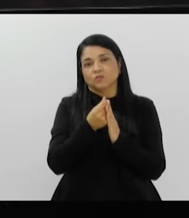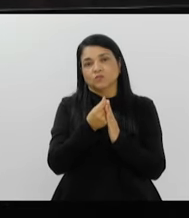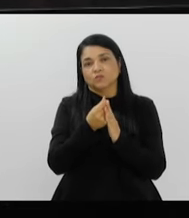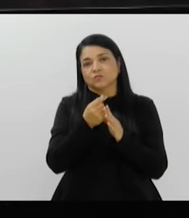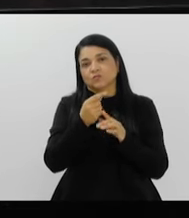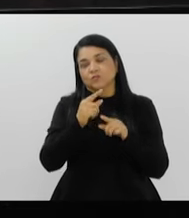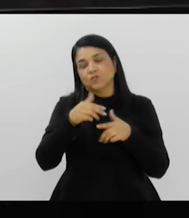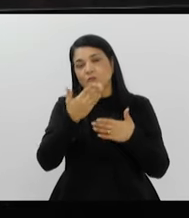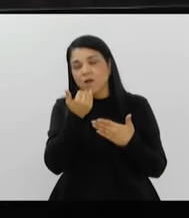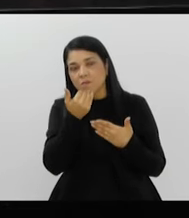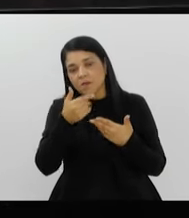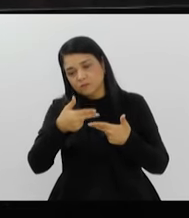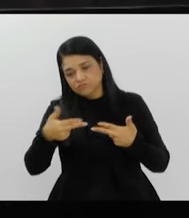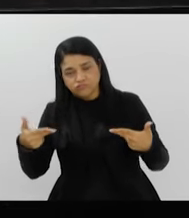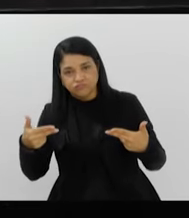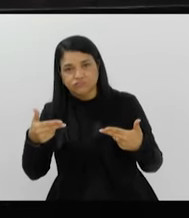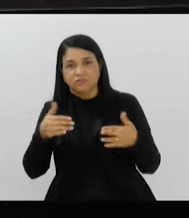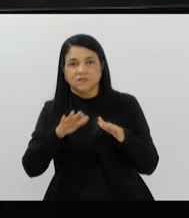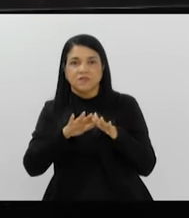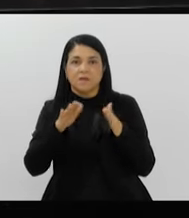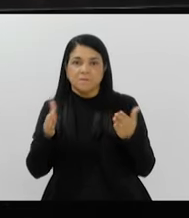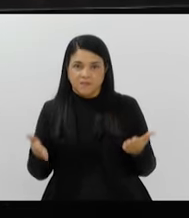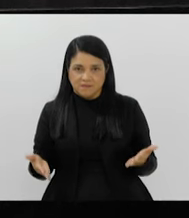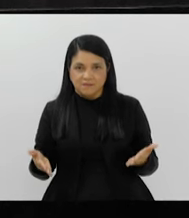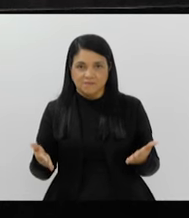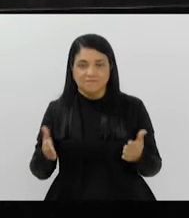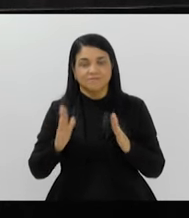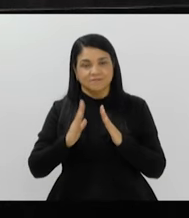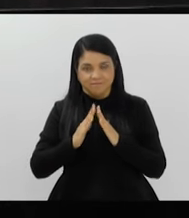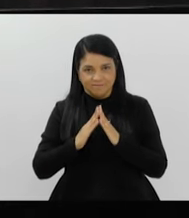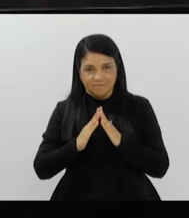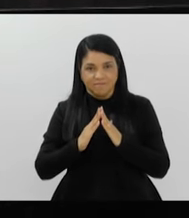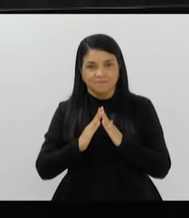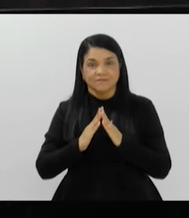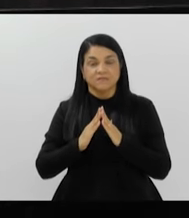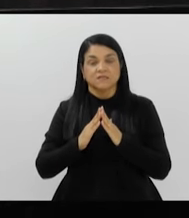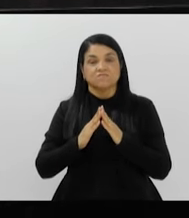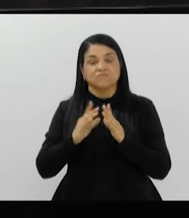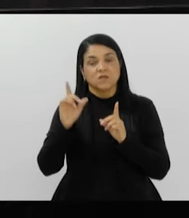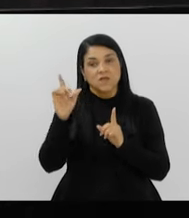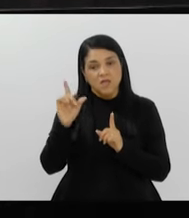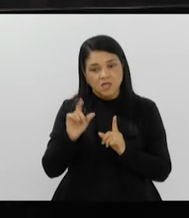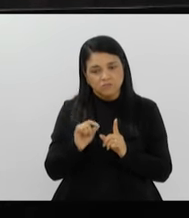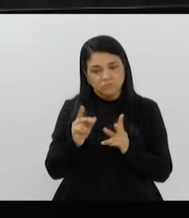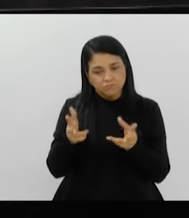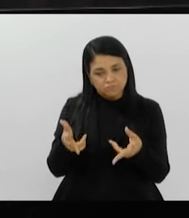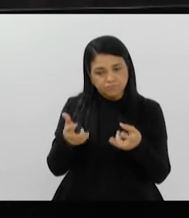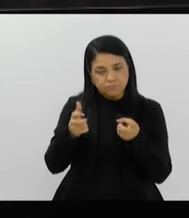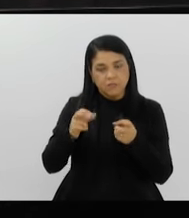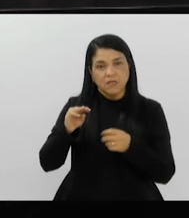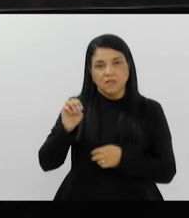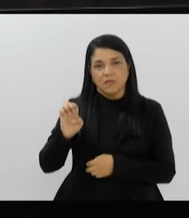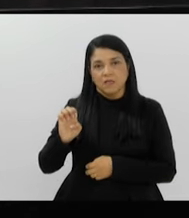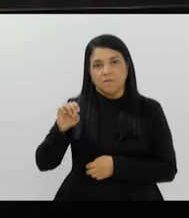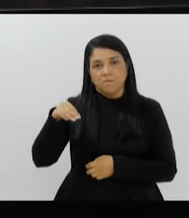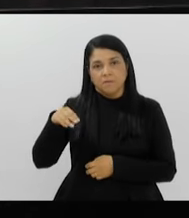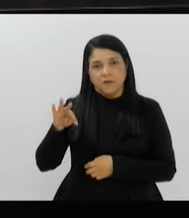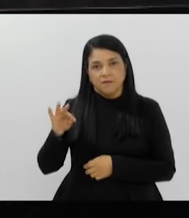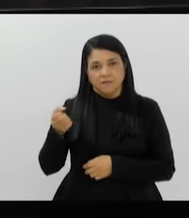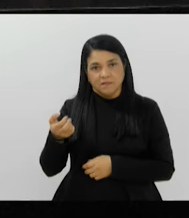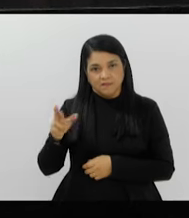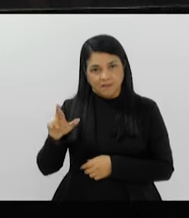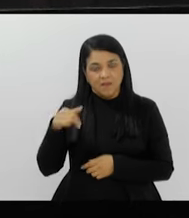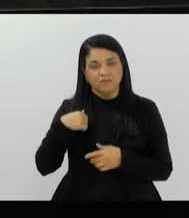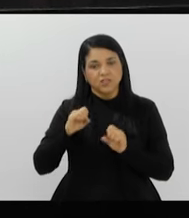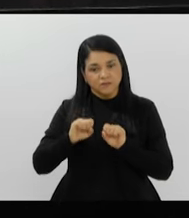mesa do nosso povo. E essas reduções vistas na nossa Emater, que já defendemos algumas